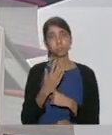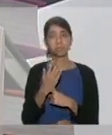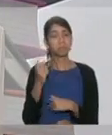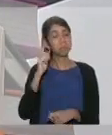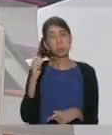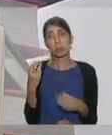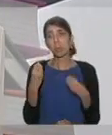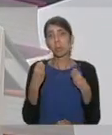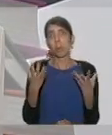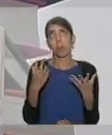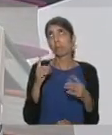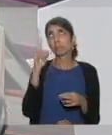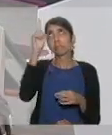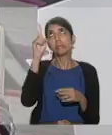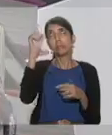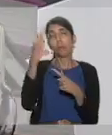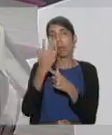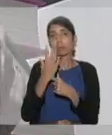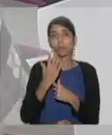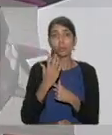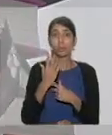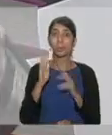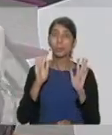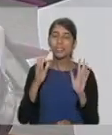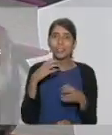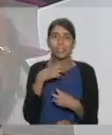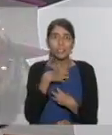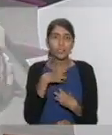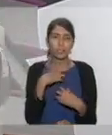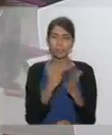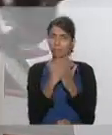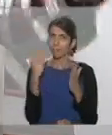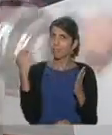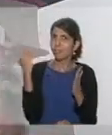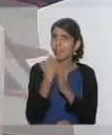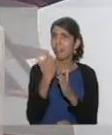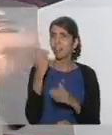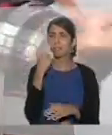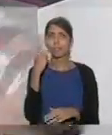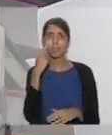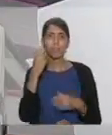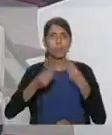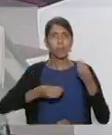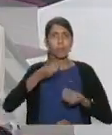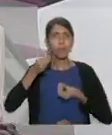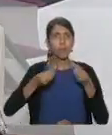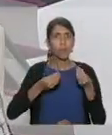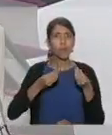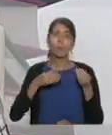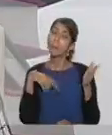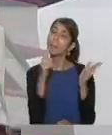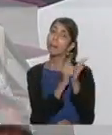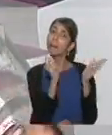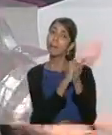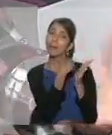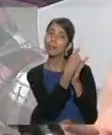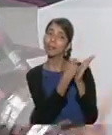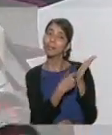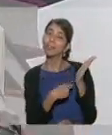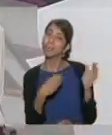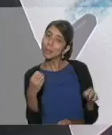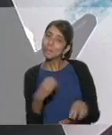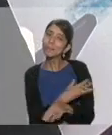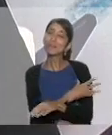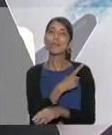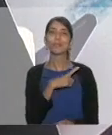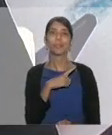ajudado, não sei como, papai do céu, enfim. Esse jeito assim, exagerado, vamos ver, botar ali no papel, emoção, muita